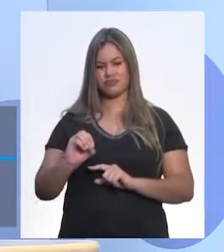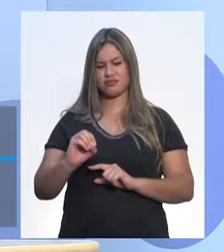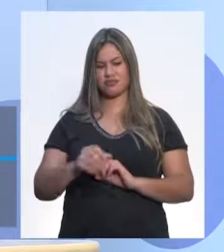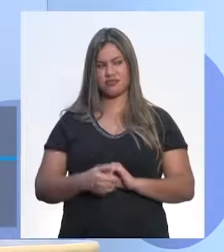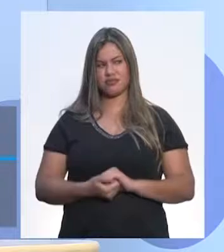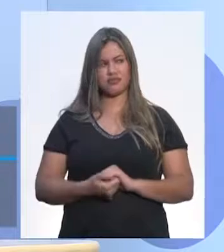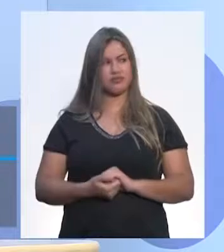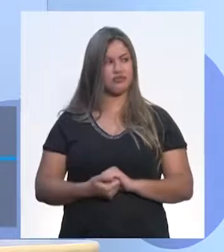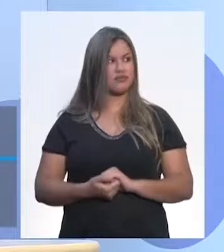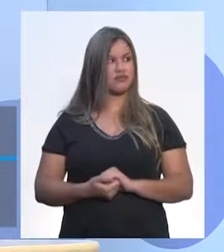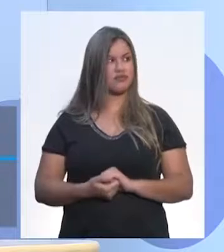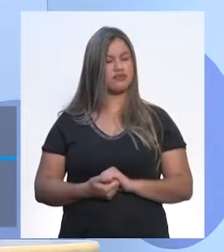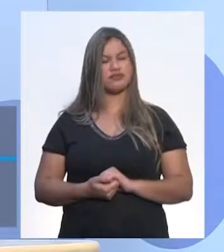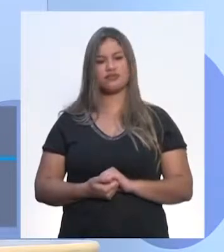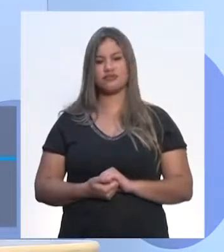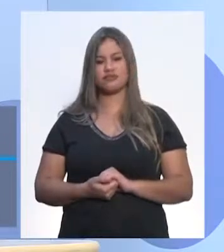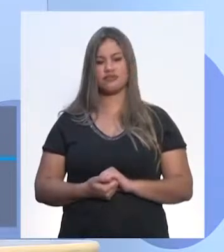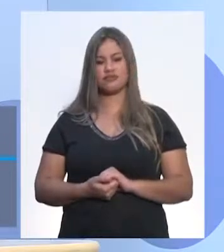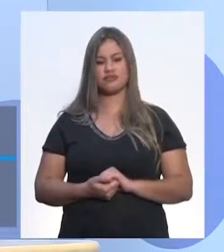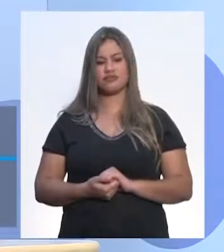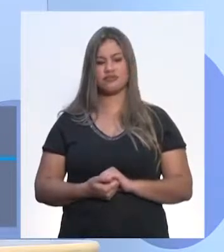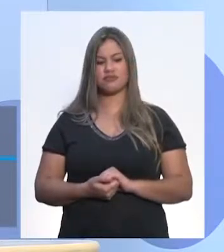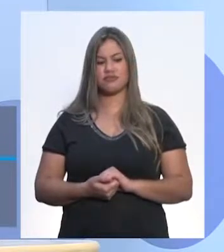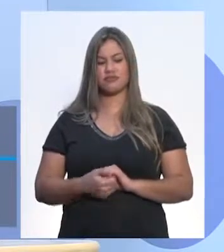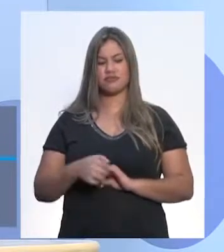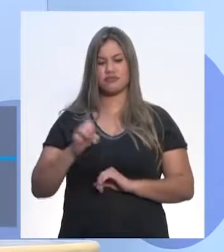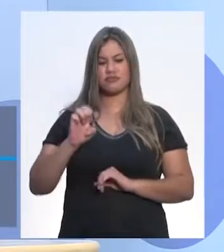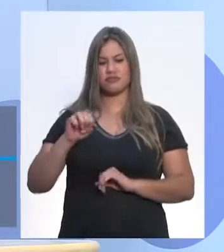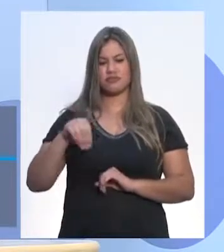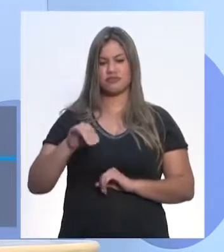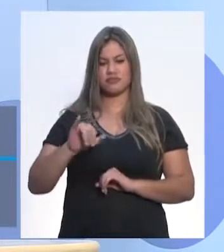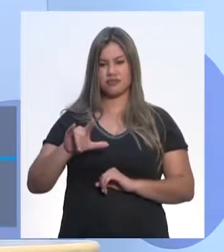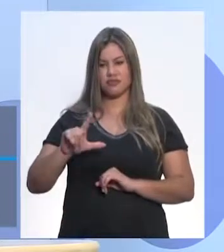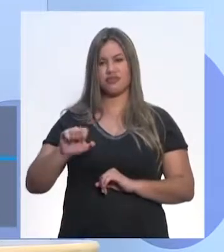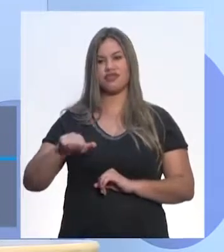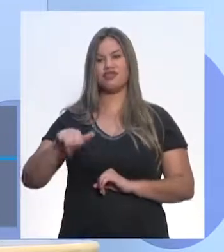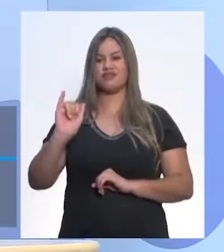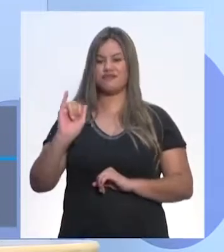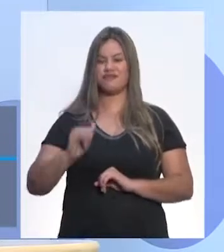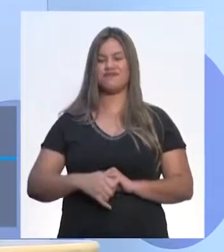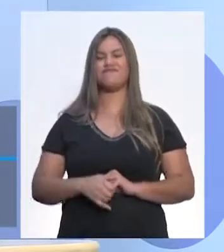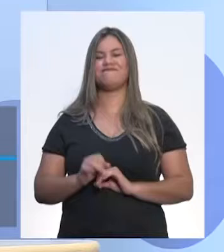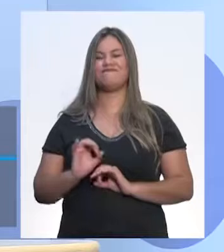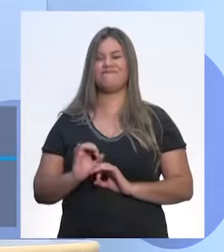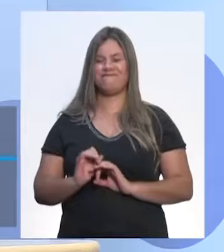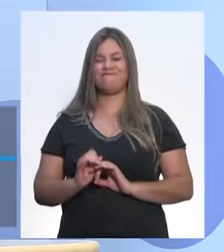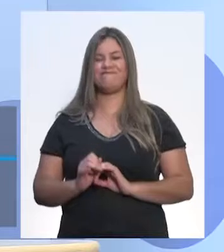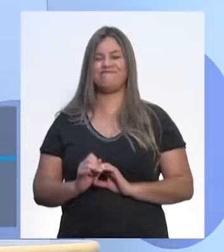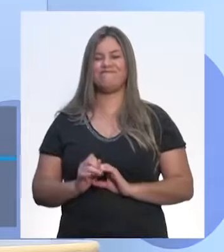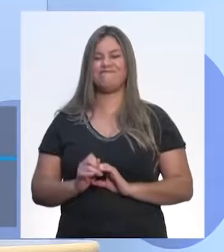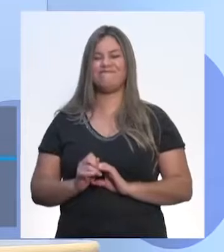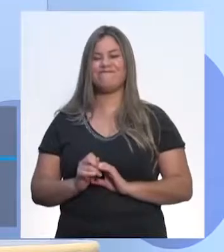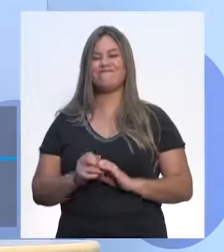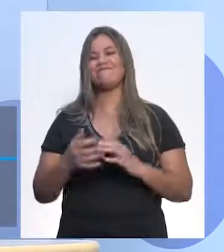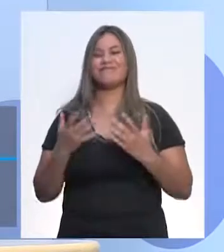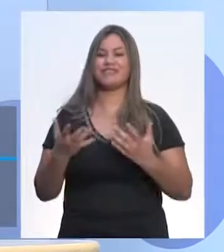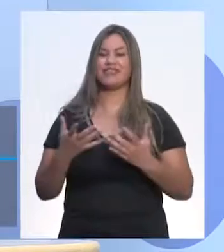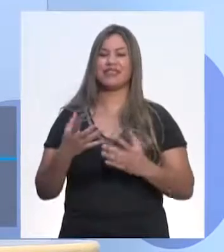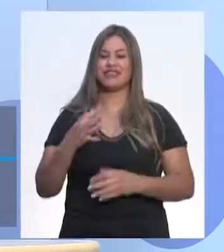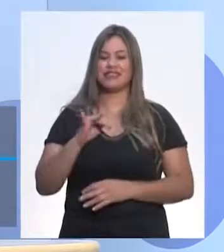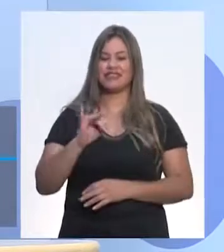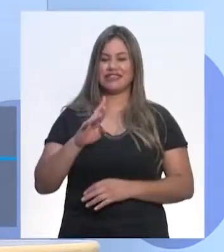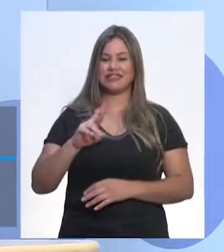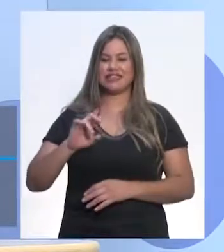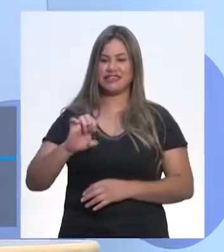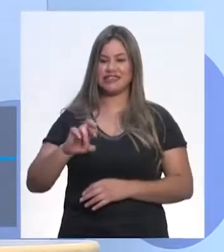essa, 2C mais 2L é igual a 370. A Emily também colocou isso. Eu encontrei do Thierry,